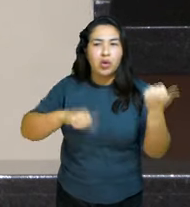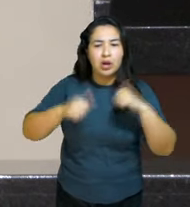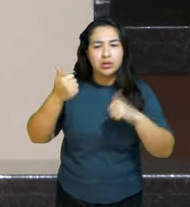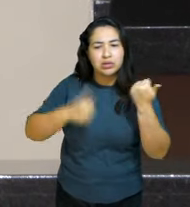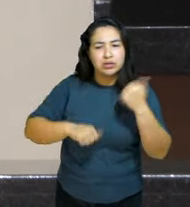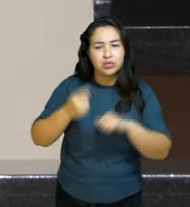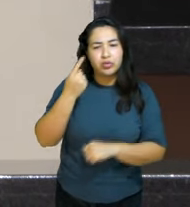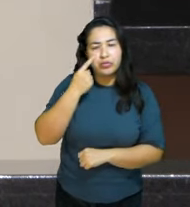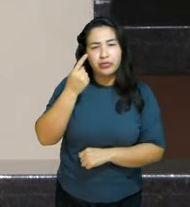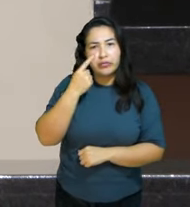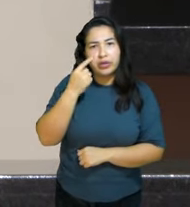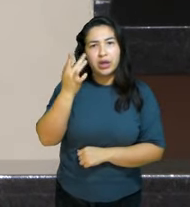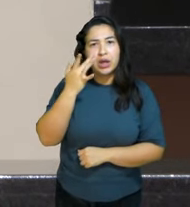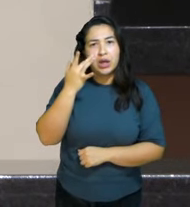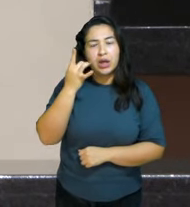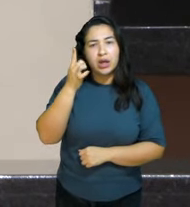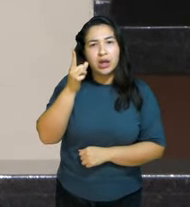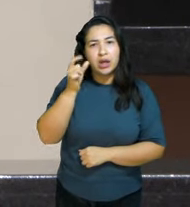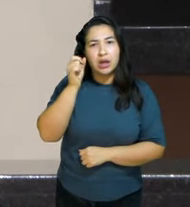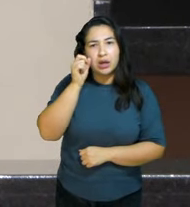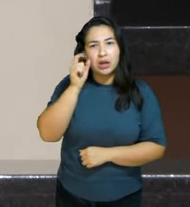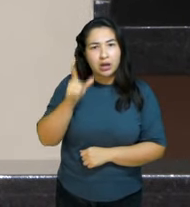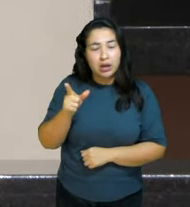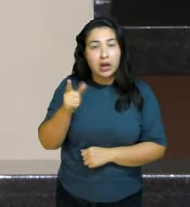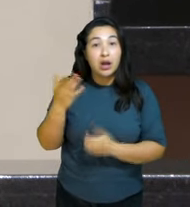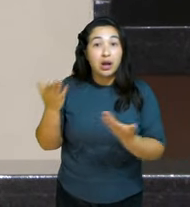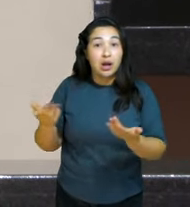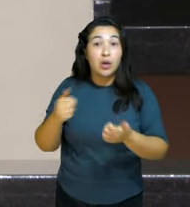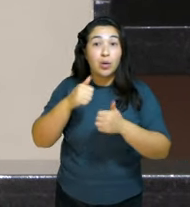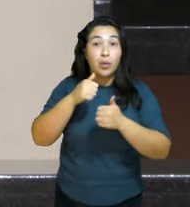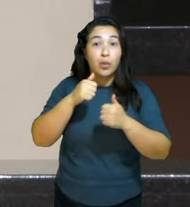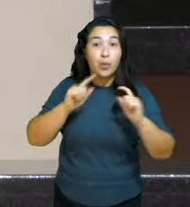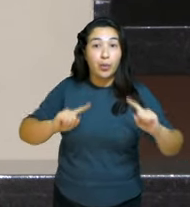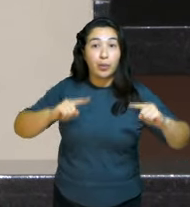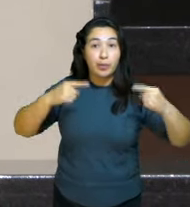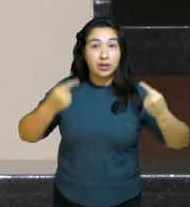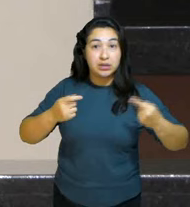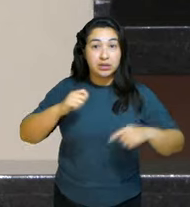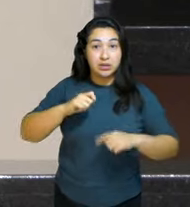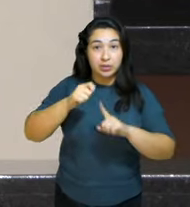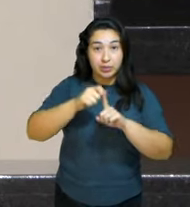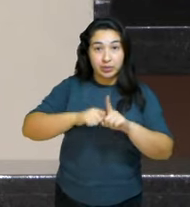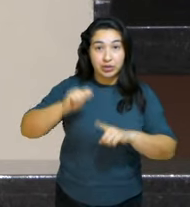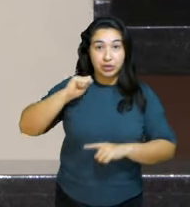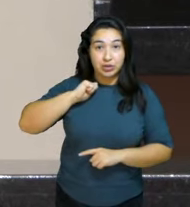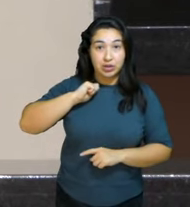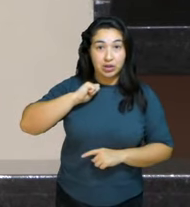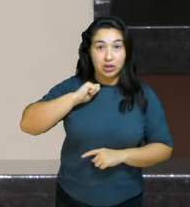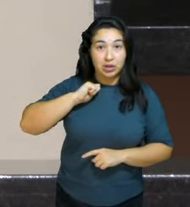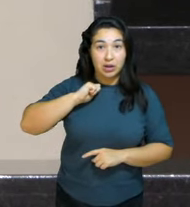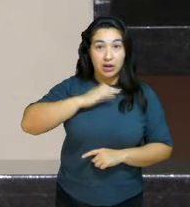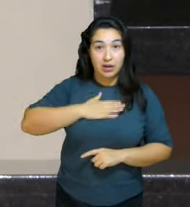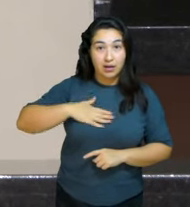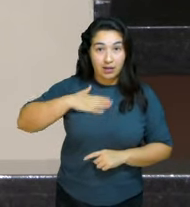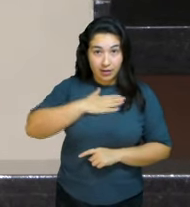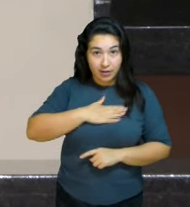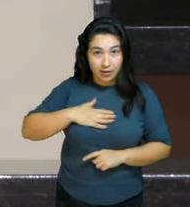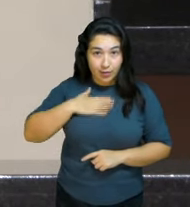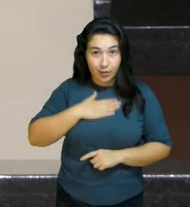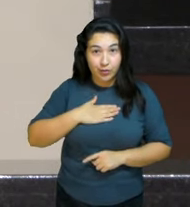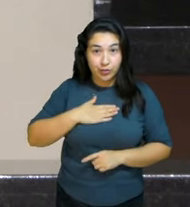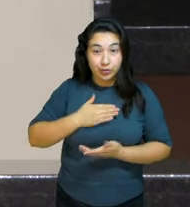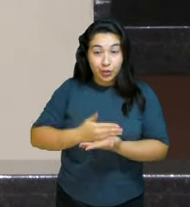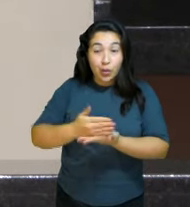atenção. Quando a gente fala de fazer a competição em agosto, tenham certeza, a partir de amanhã, começará a cobrança dessa competição em